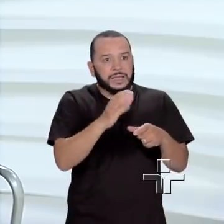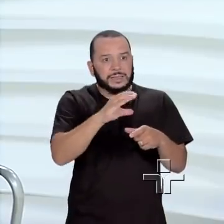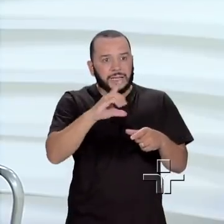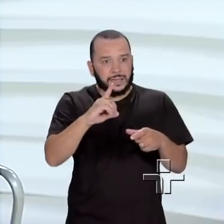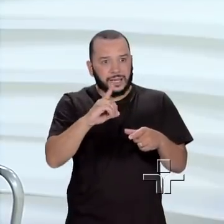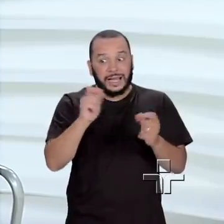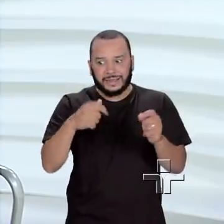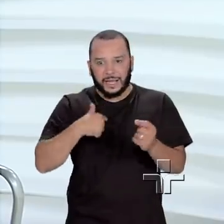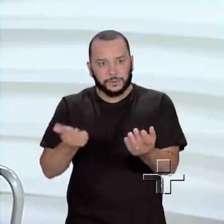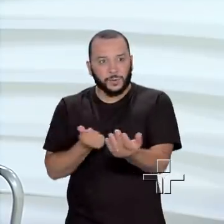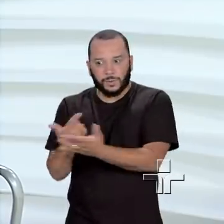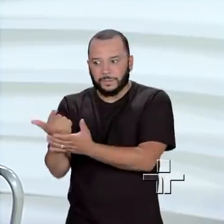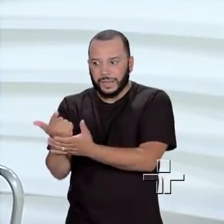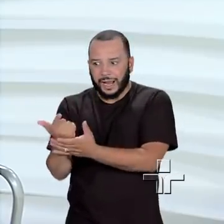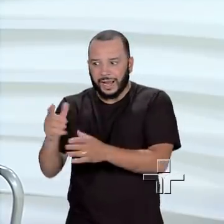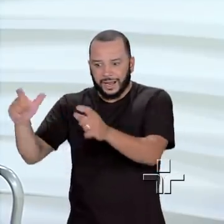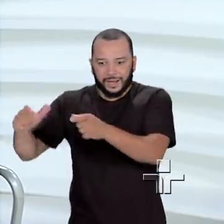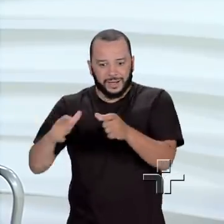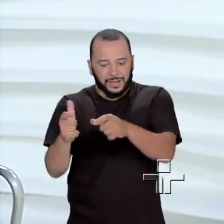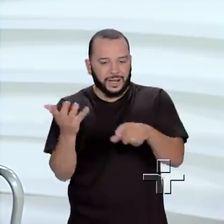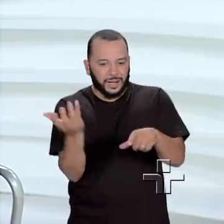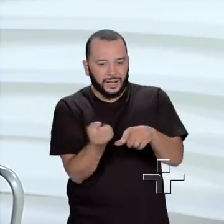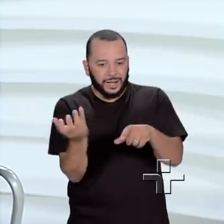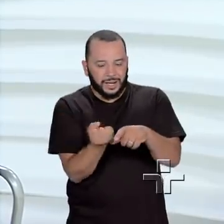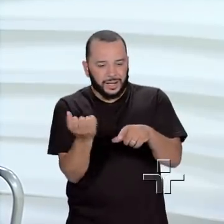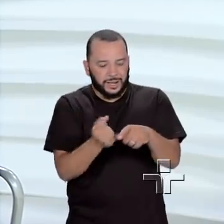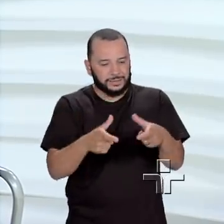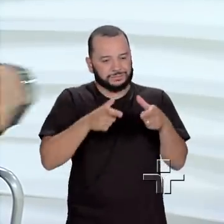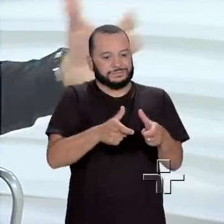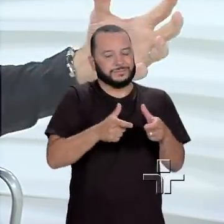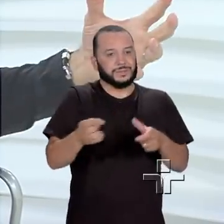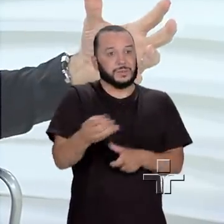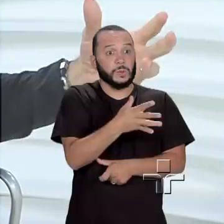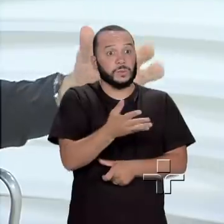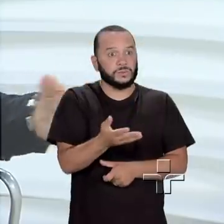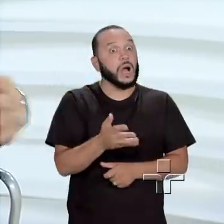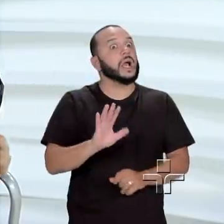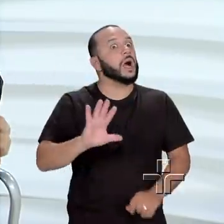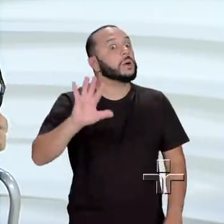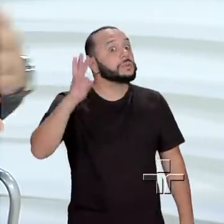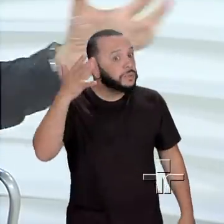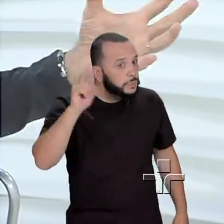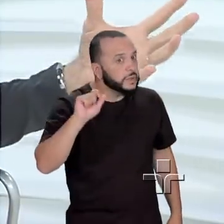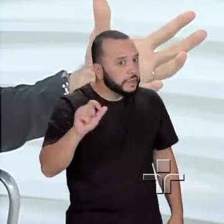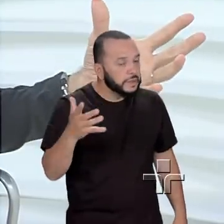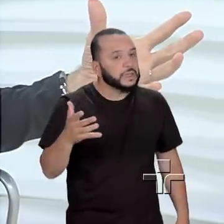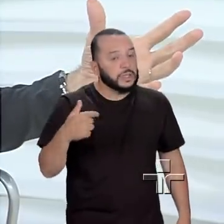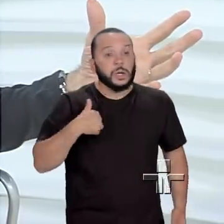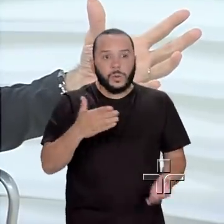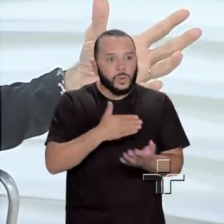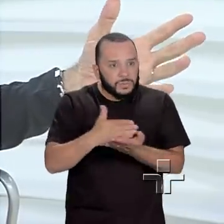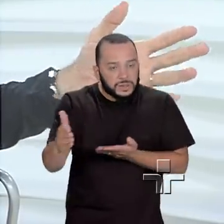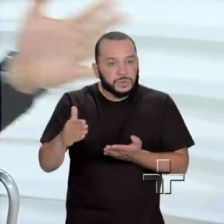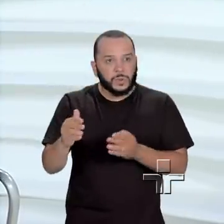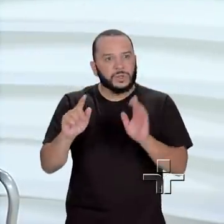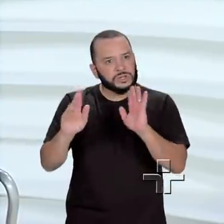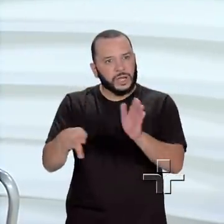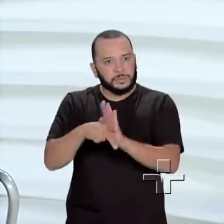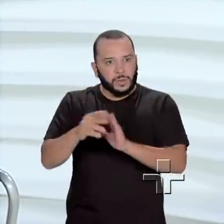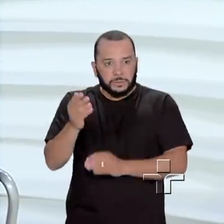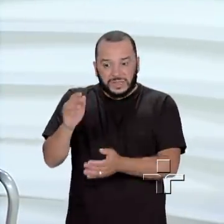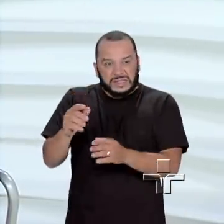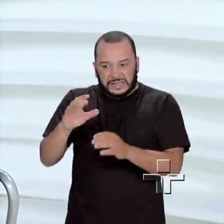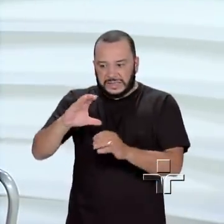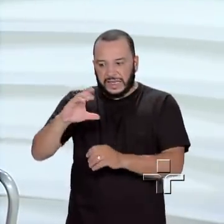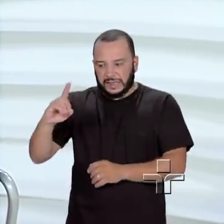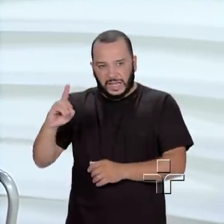copiar um CD em casa, mesmo que seja para proteger o seu próprio CD. Mas isso criou uma indústria de cópia de CD. Vá um pouquinho mais